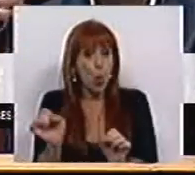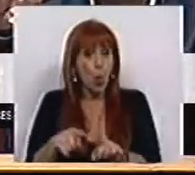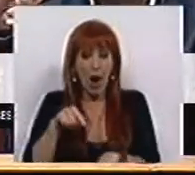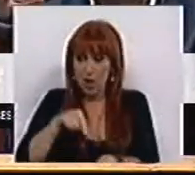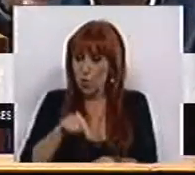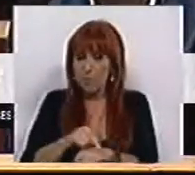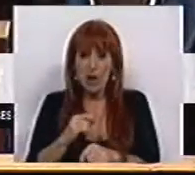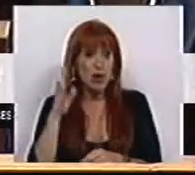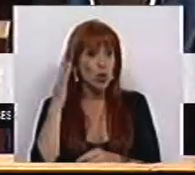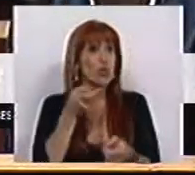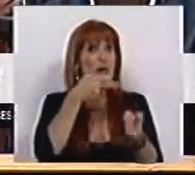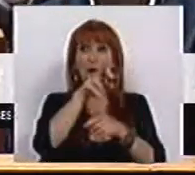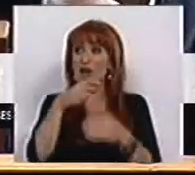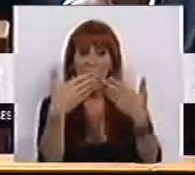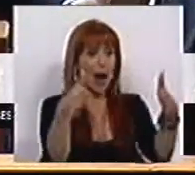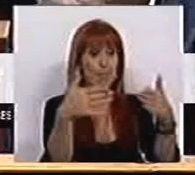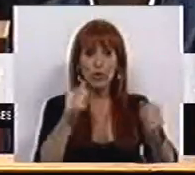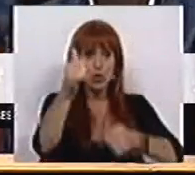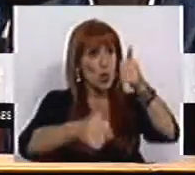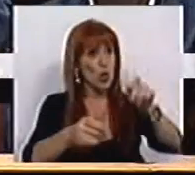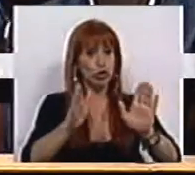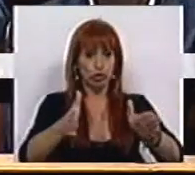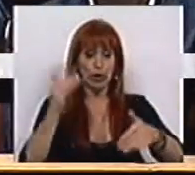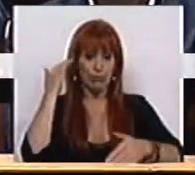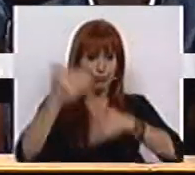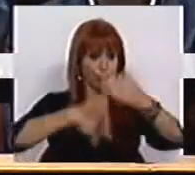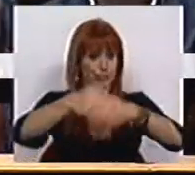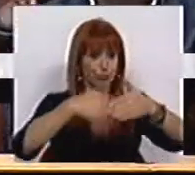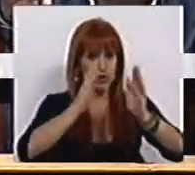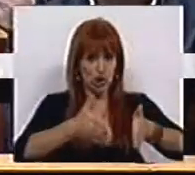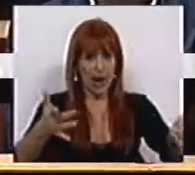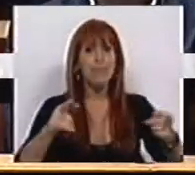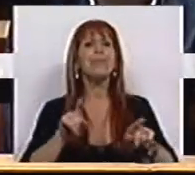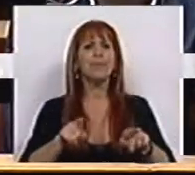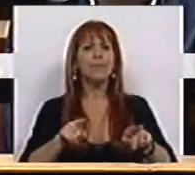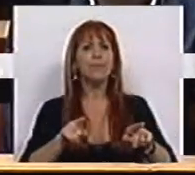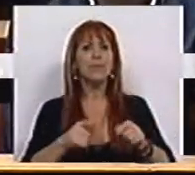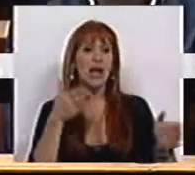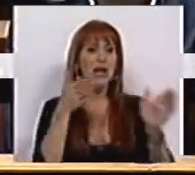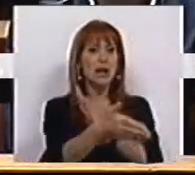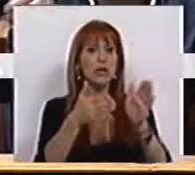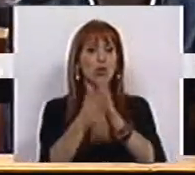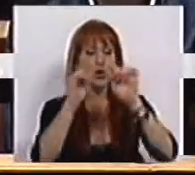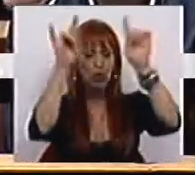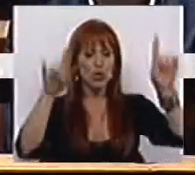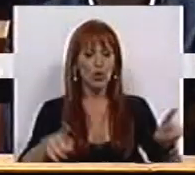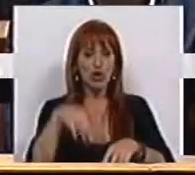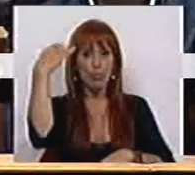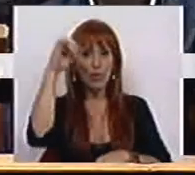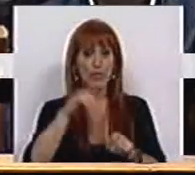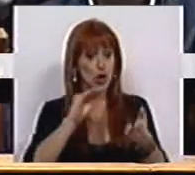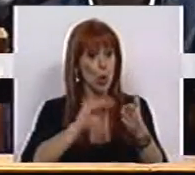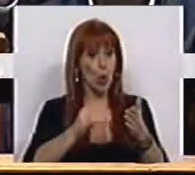no mesmo número de vagas que estão a ser abertas num concurso que já está a decorrer para a entrada nos quadros de